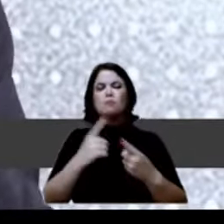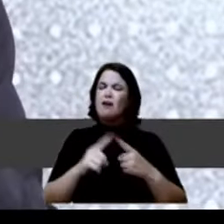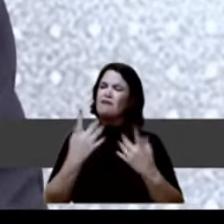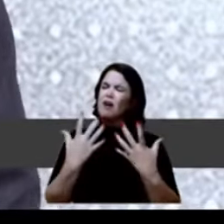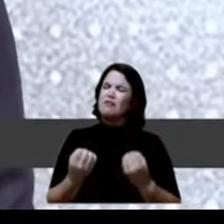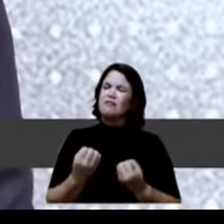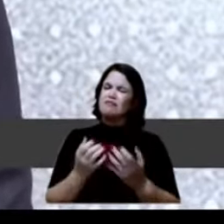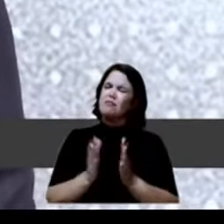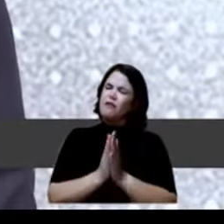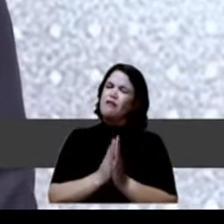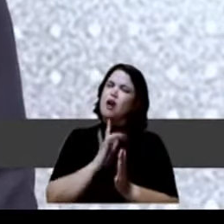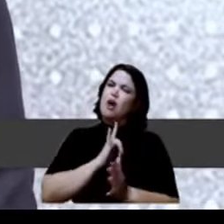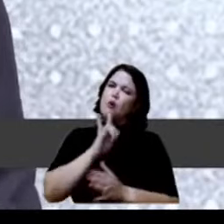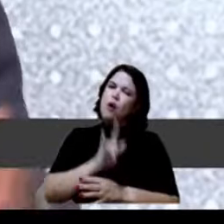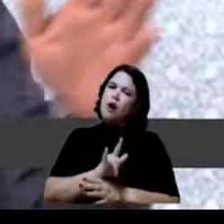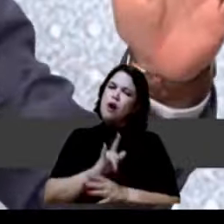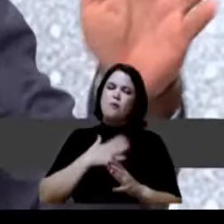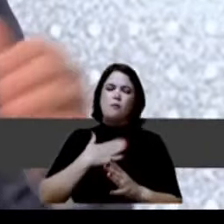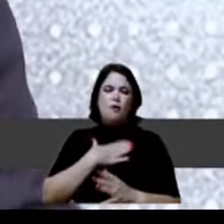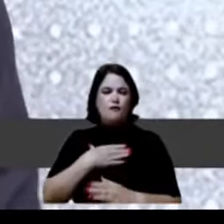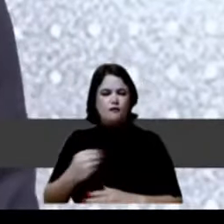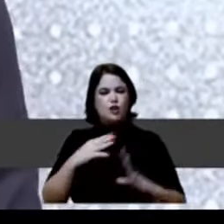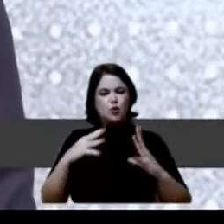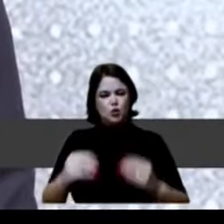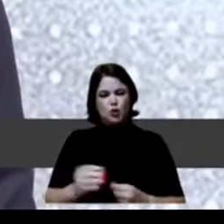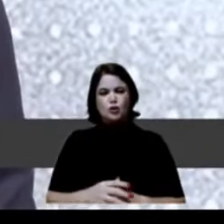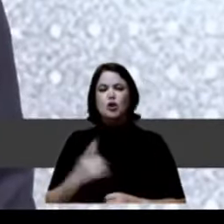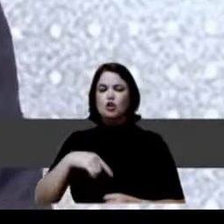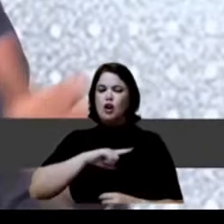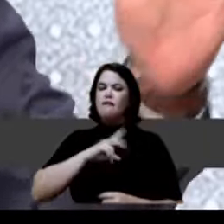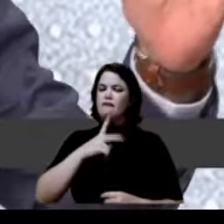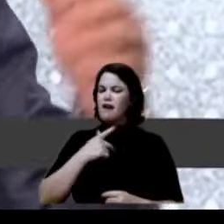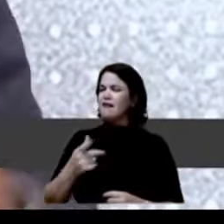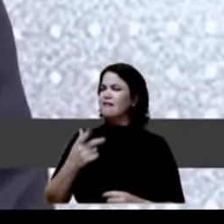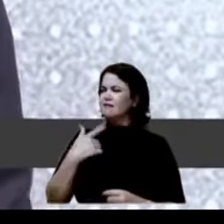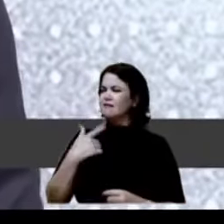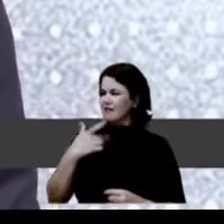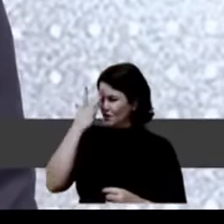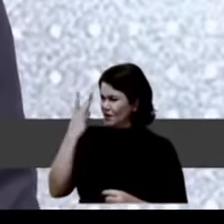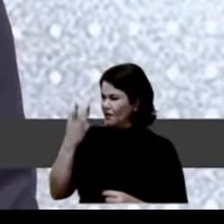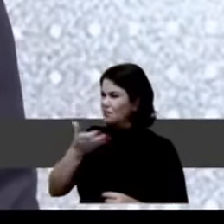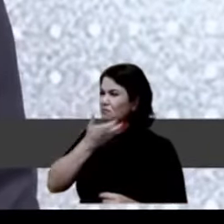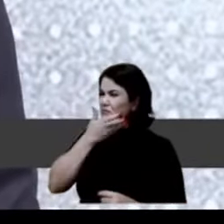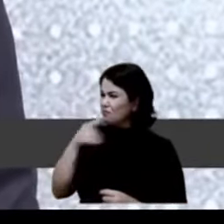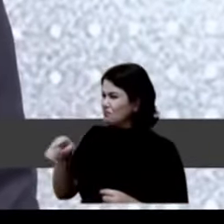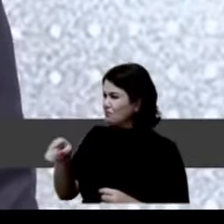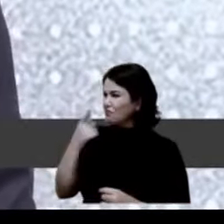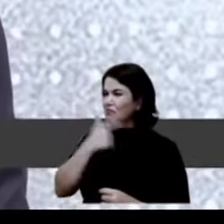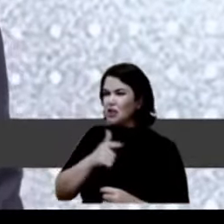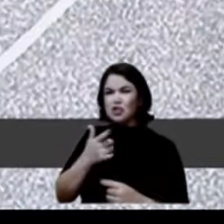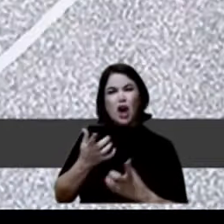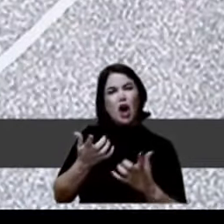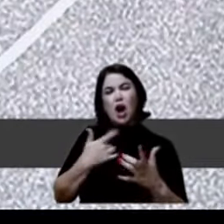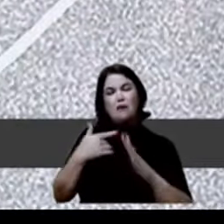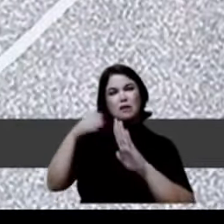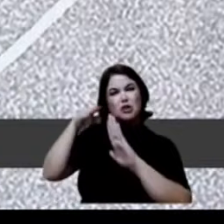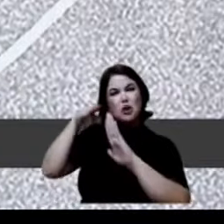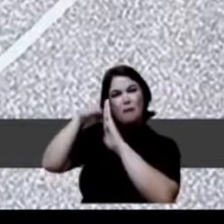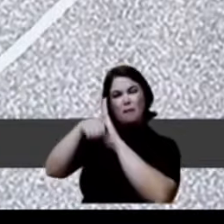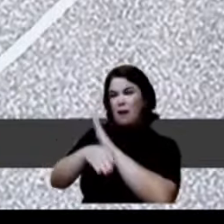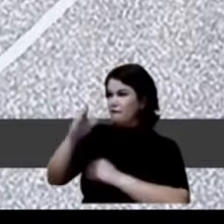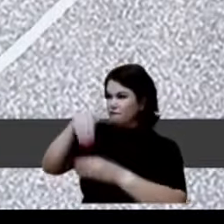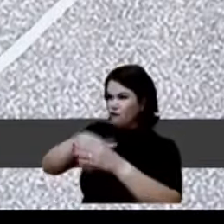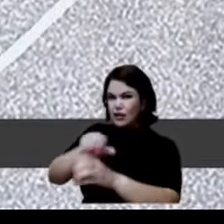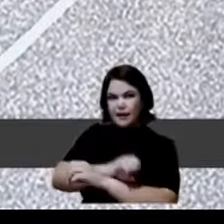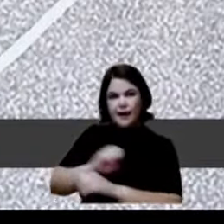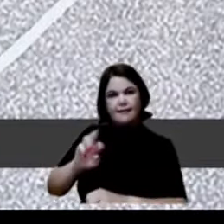te amo, meus filhos. E a gente vai se livrar desse cara que está ganhando aí só em rejeição. Pablo Marçal,